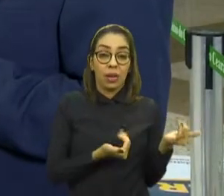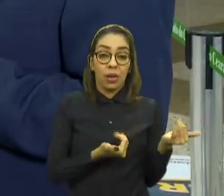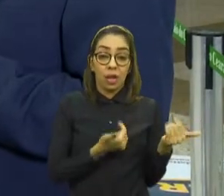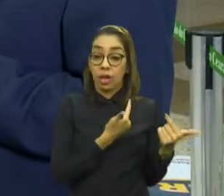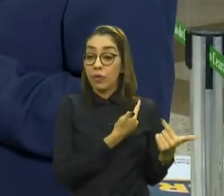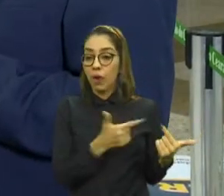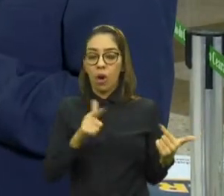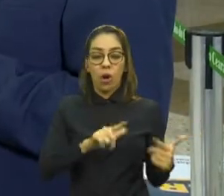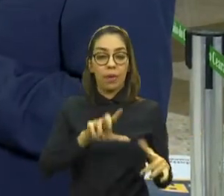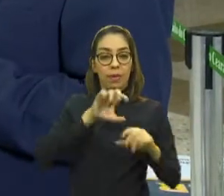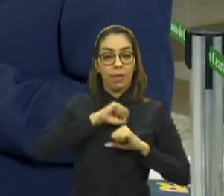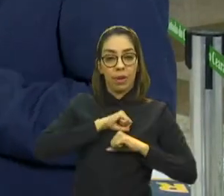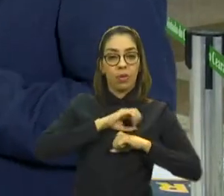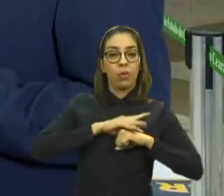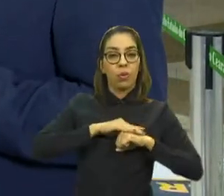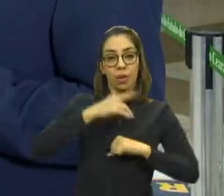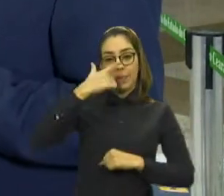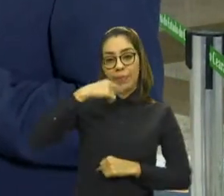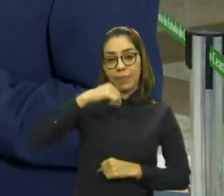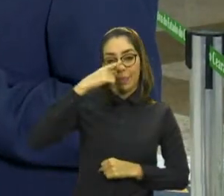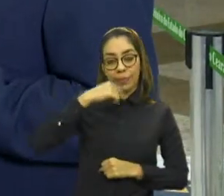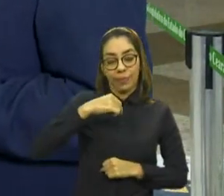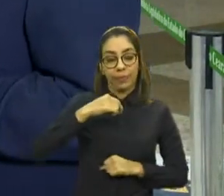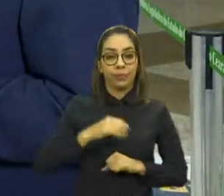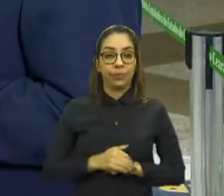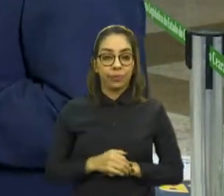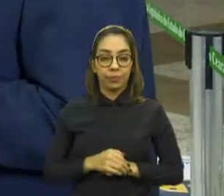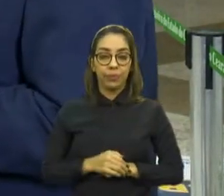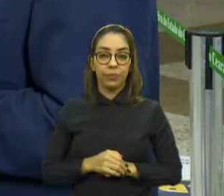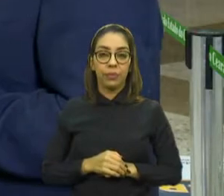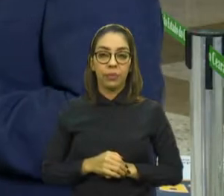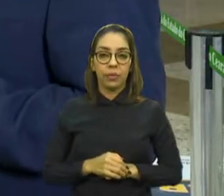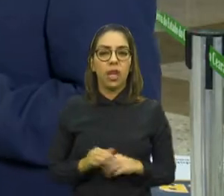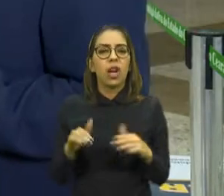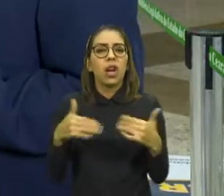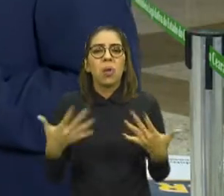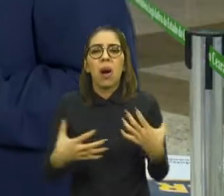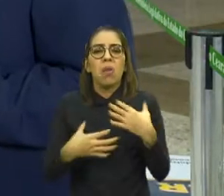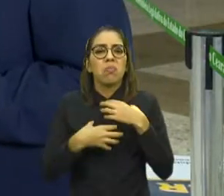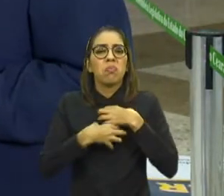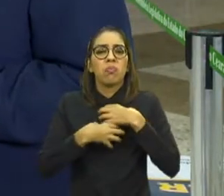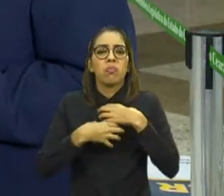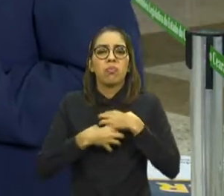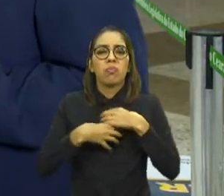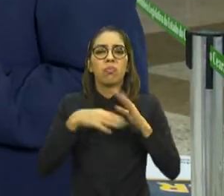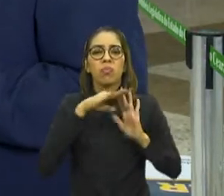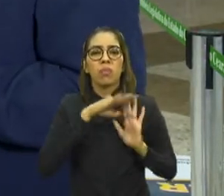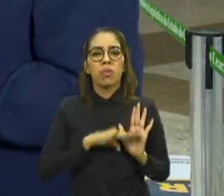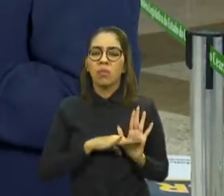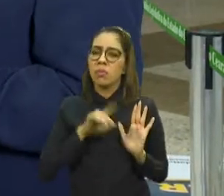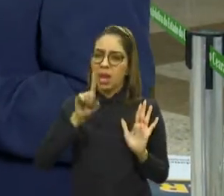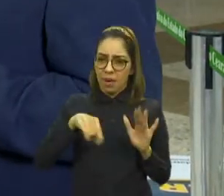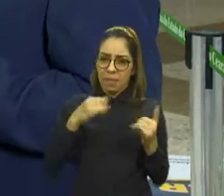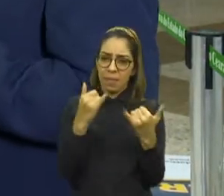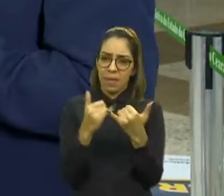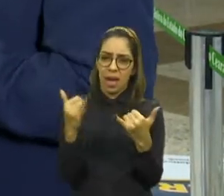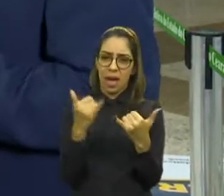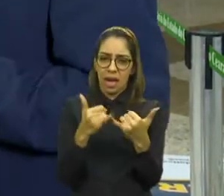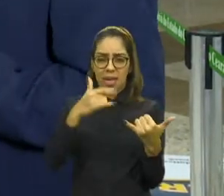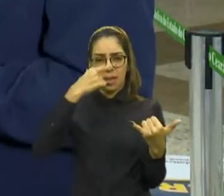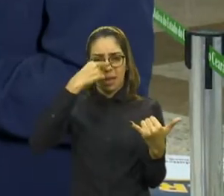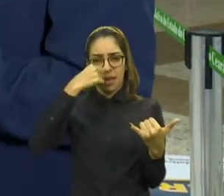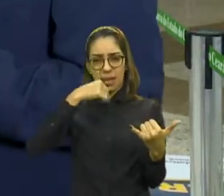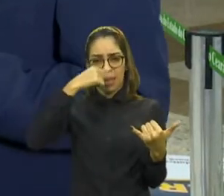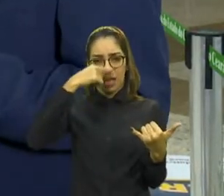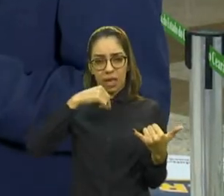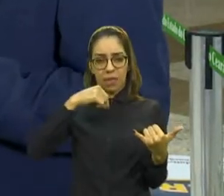de síndromes respiratórias agudas graves com outros patógenos. Quais são os sintomas? Parece que os sintomas são bem parecidos com uma gripe, né? Uma síndrome